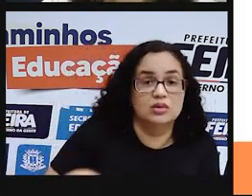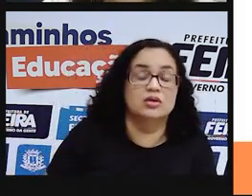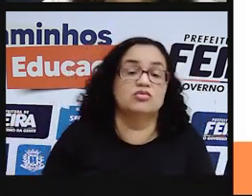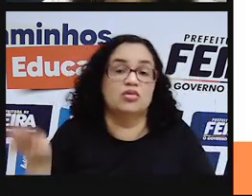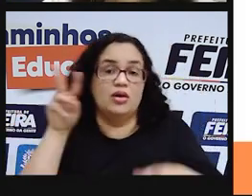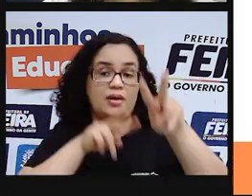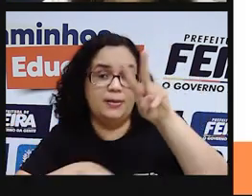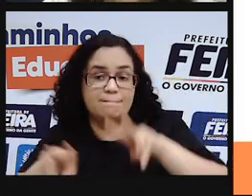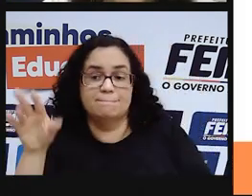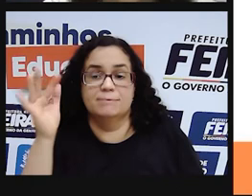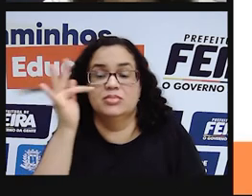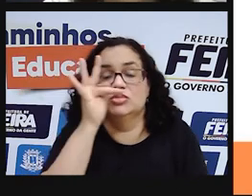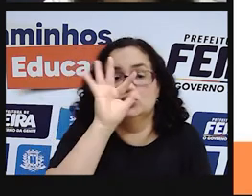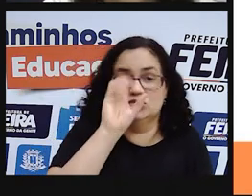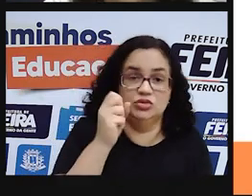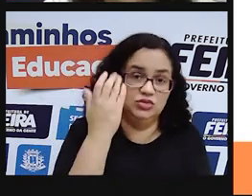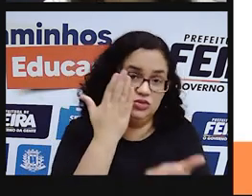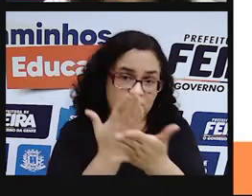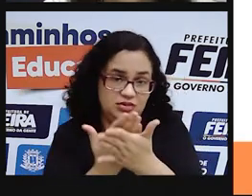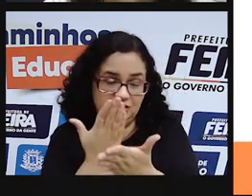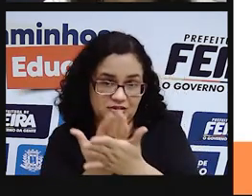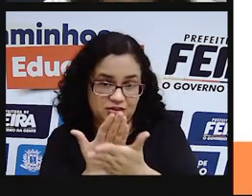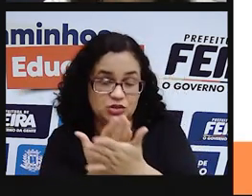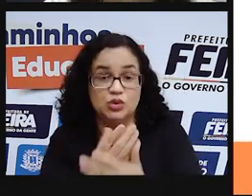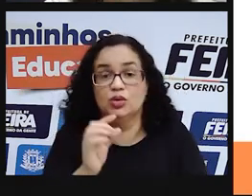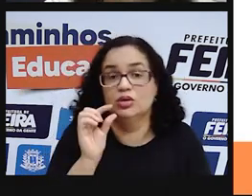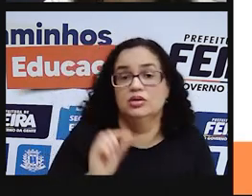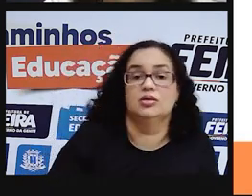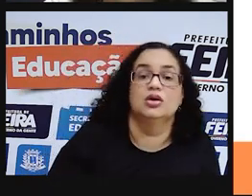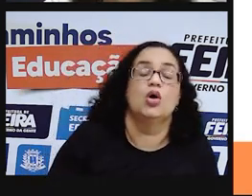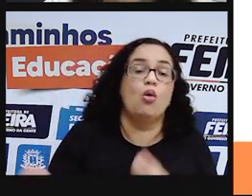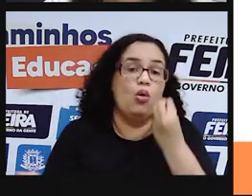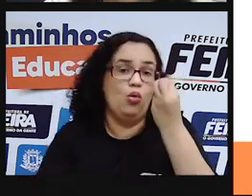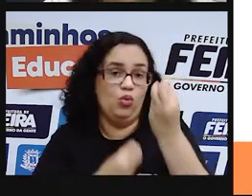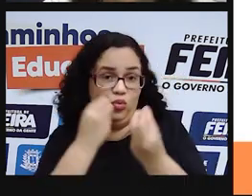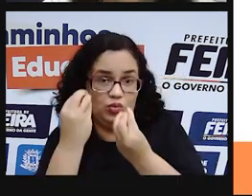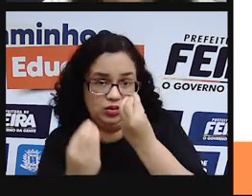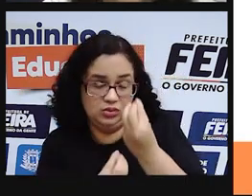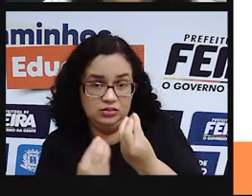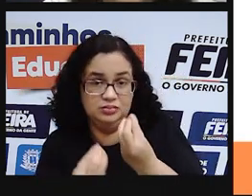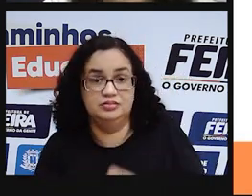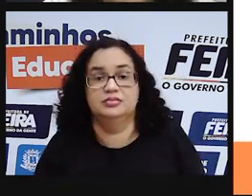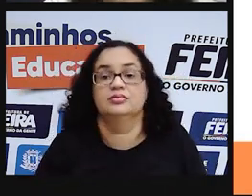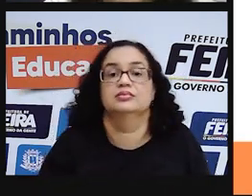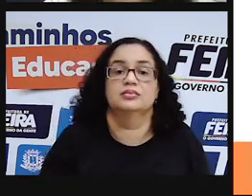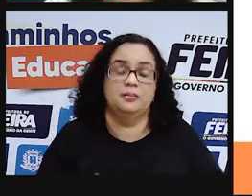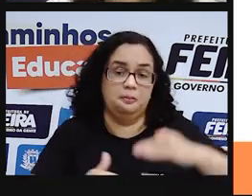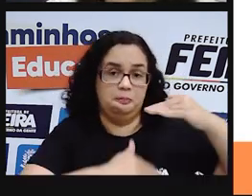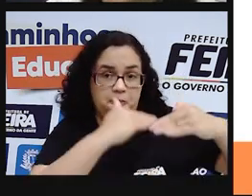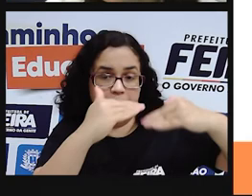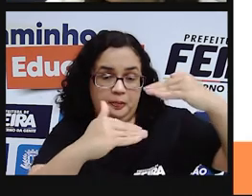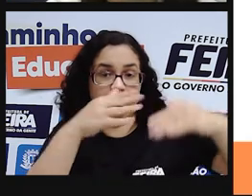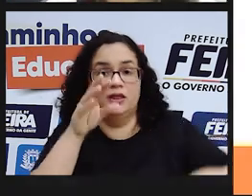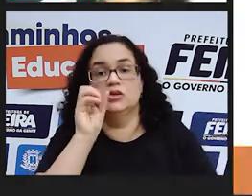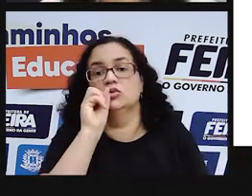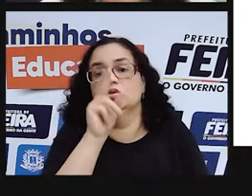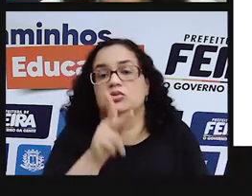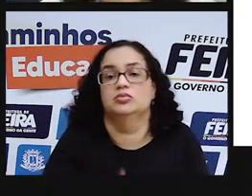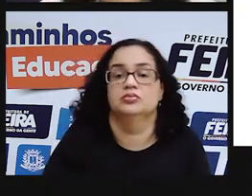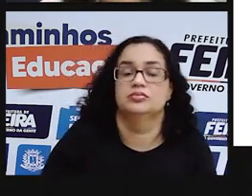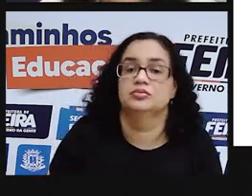observar Feira de Santana Nesta aula a prova é só orientar um pouquinho de como vocês podem fazer esse processo tá